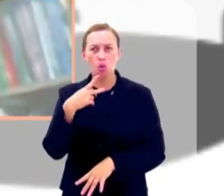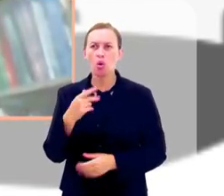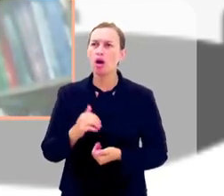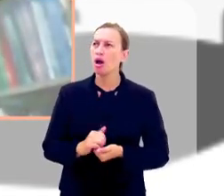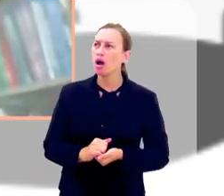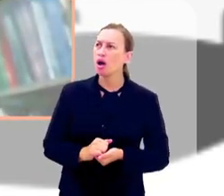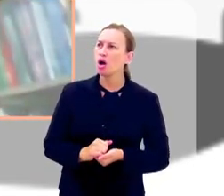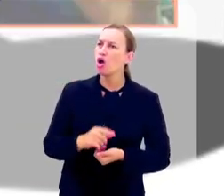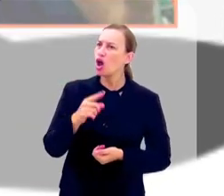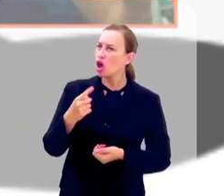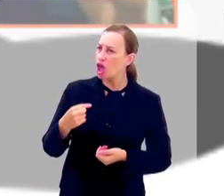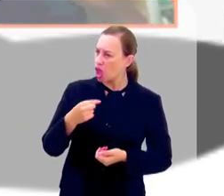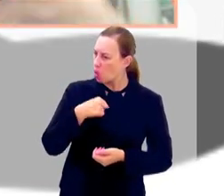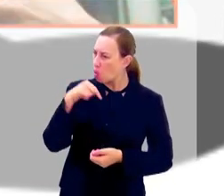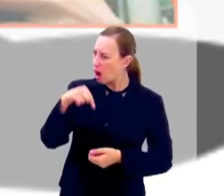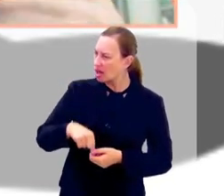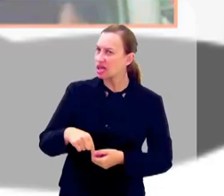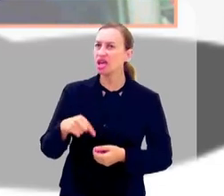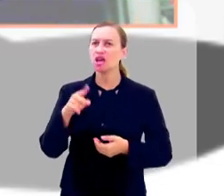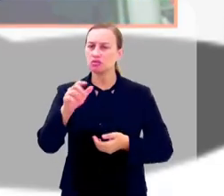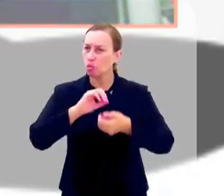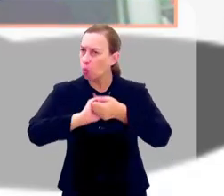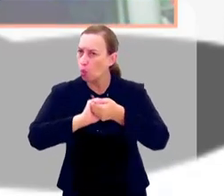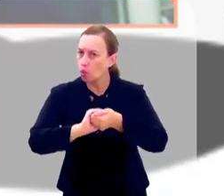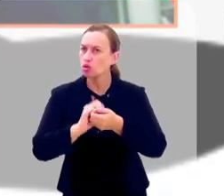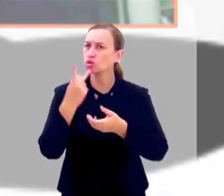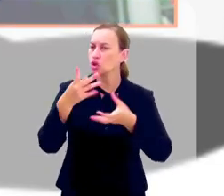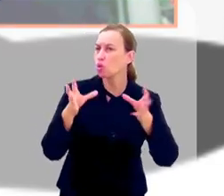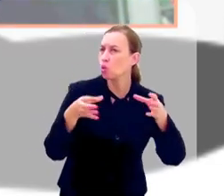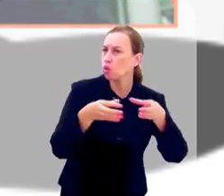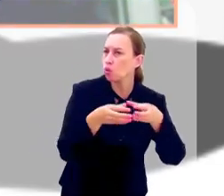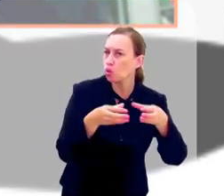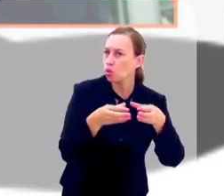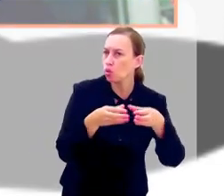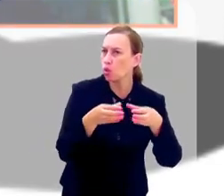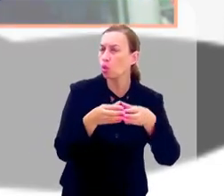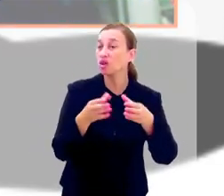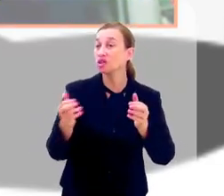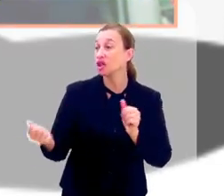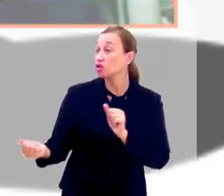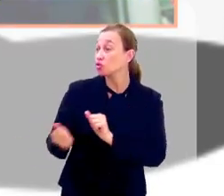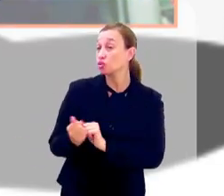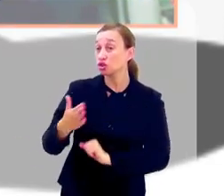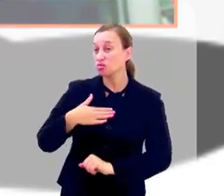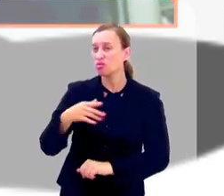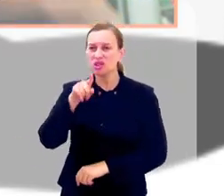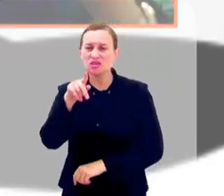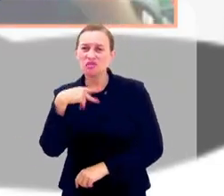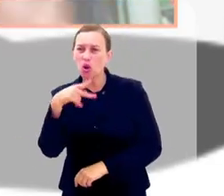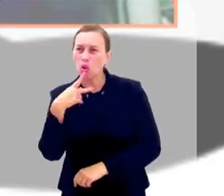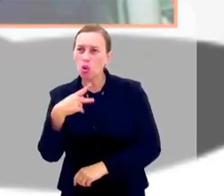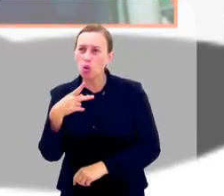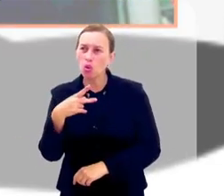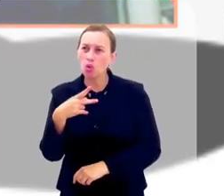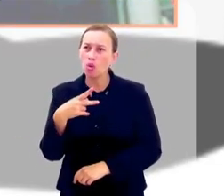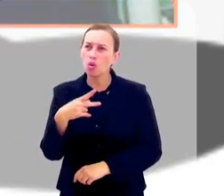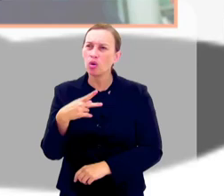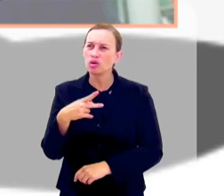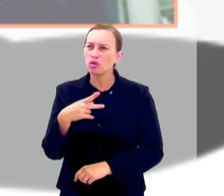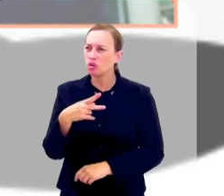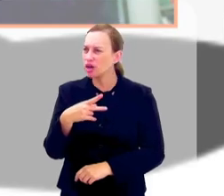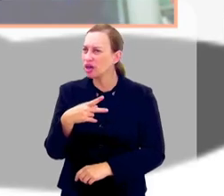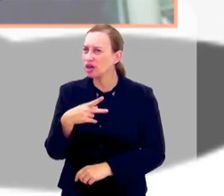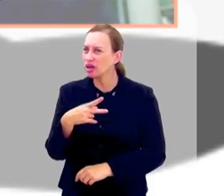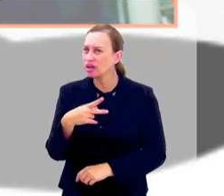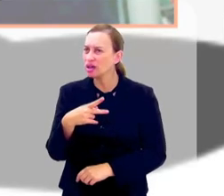até destacou, né, que você está aqui, eu estou te cumprimentando com a tua equipe, quem está hoje próximo de mim. Você falou, por exemplo, de